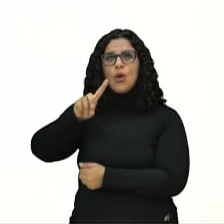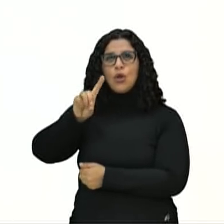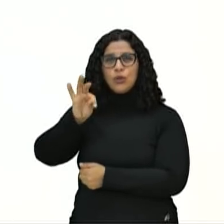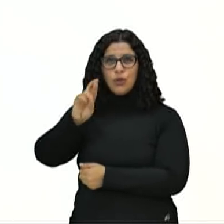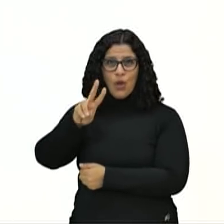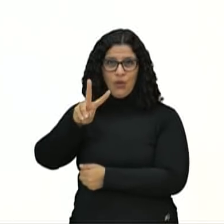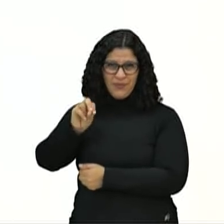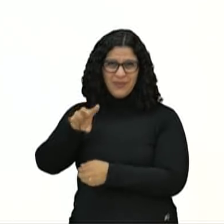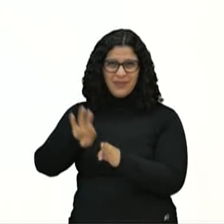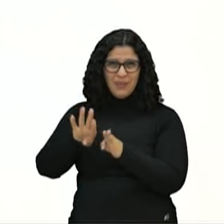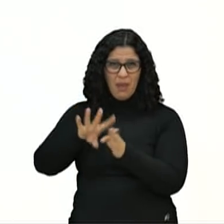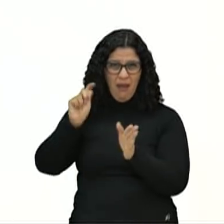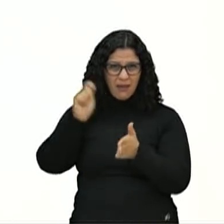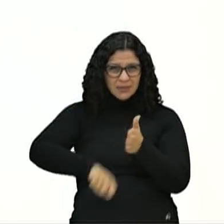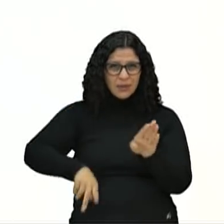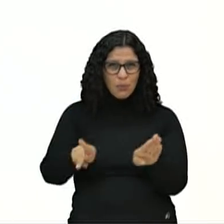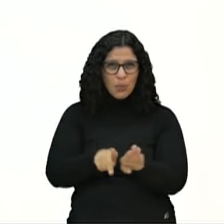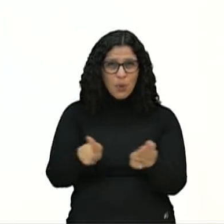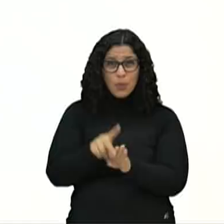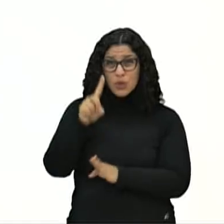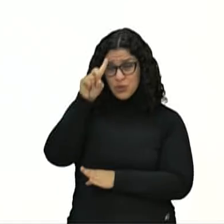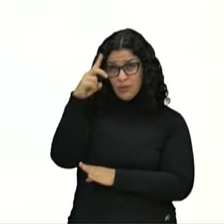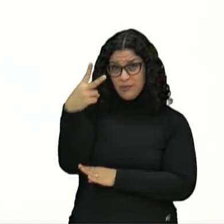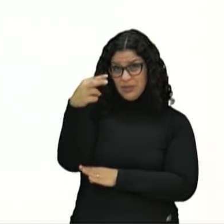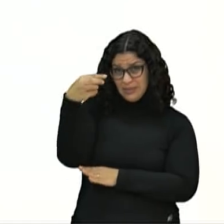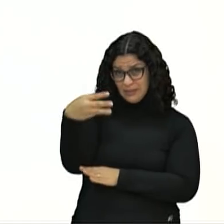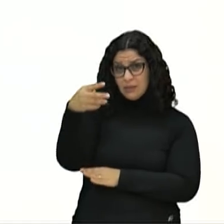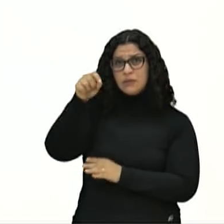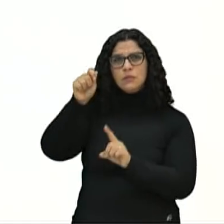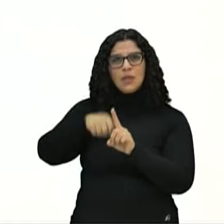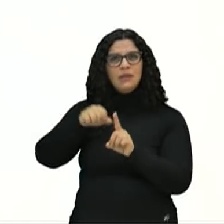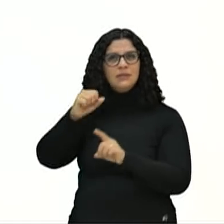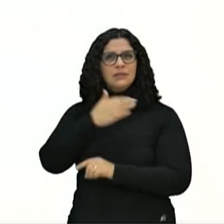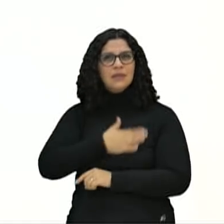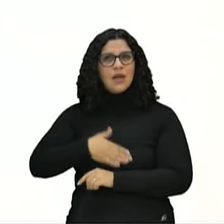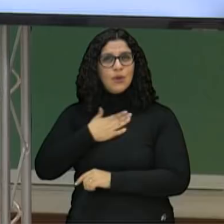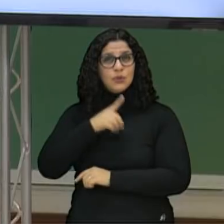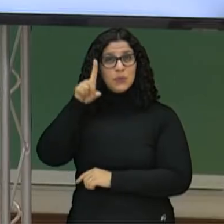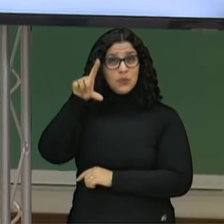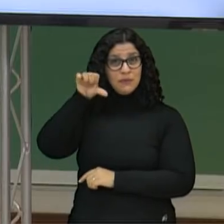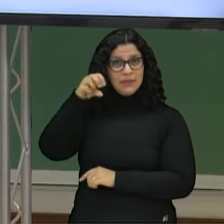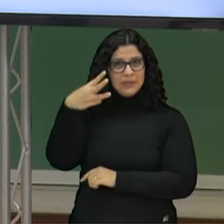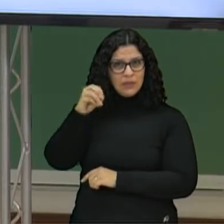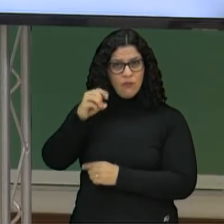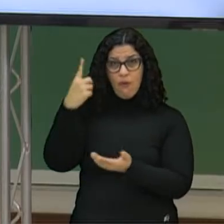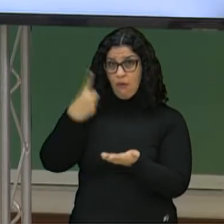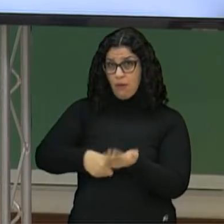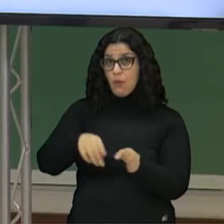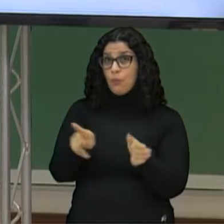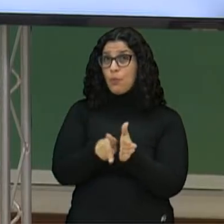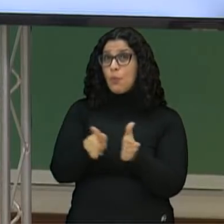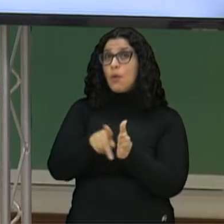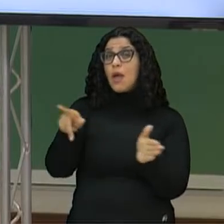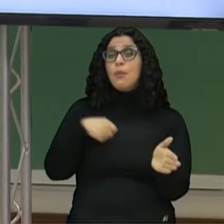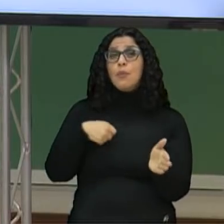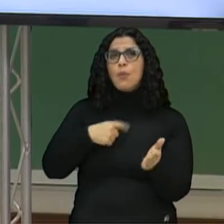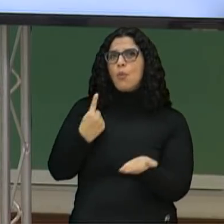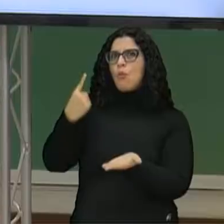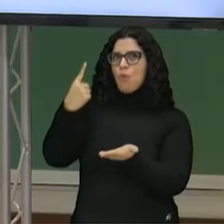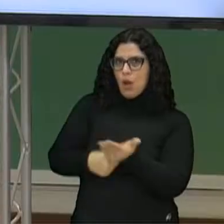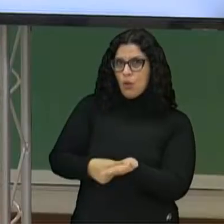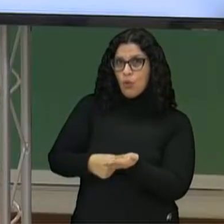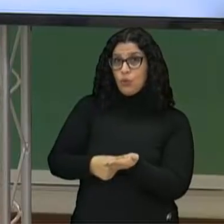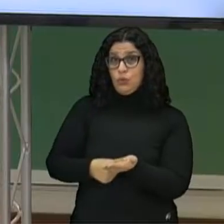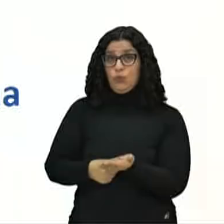Molotov-Ribbentrop, que foi assinado no dia 23 de agosto de 1939. Esse pacto era um acordo